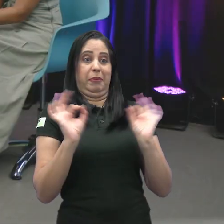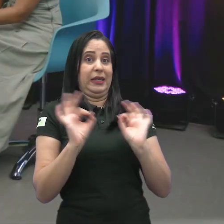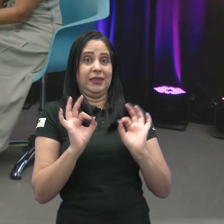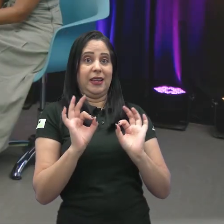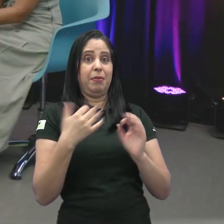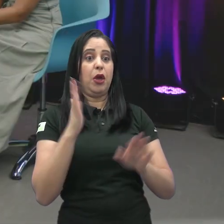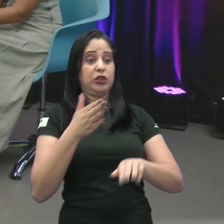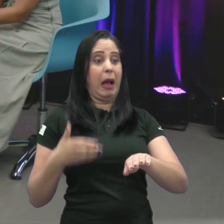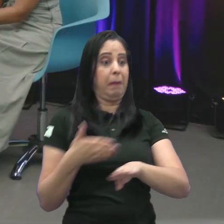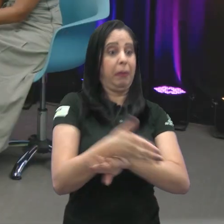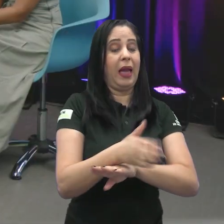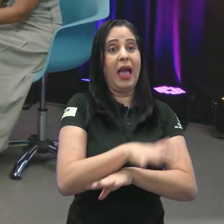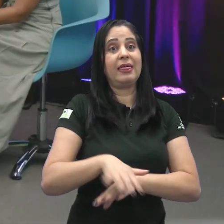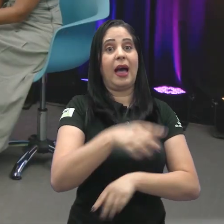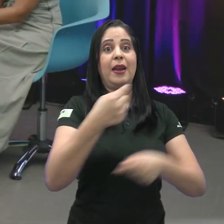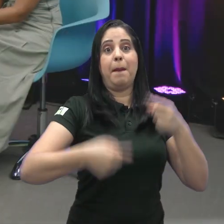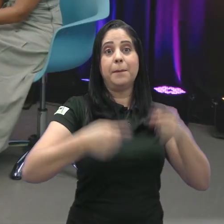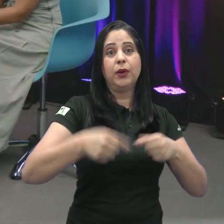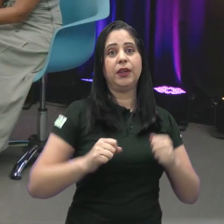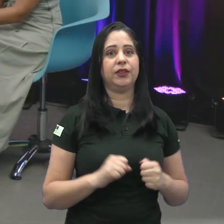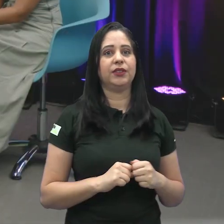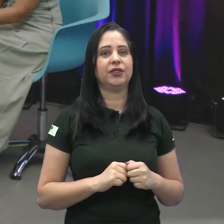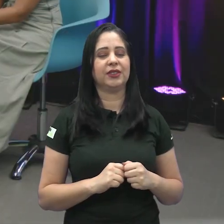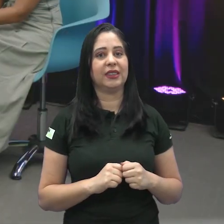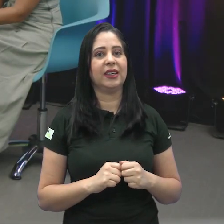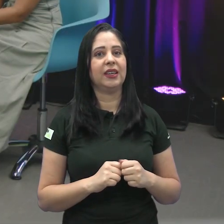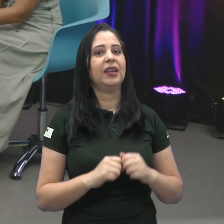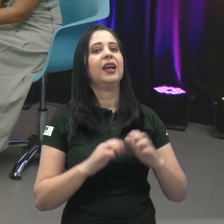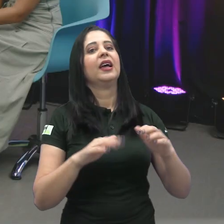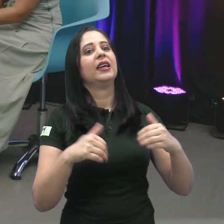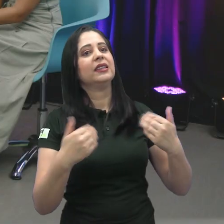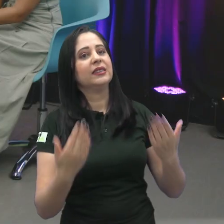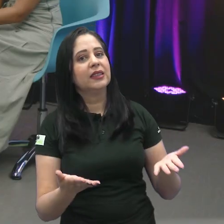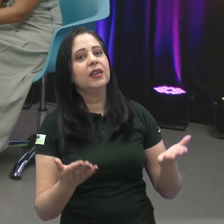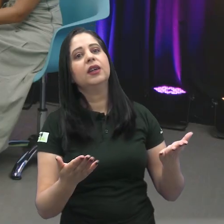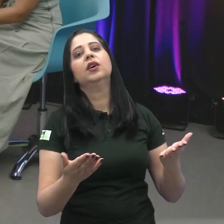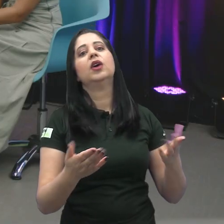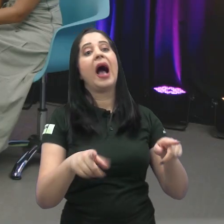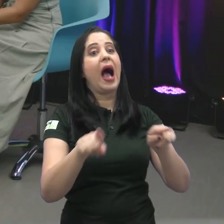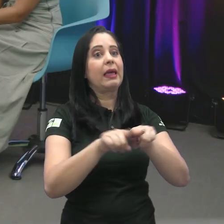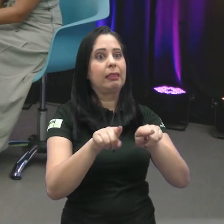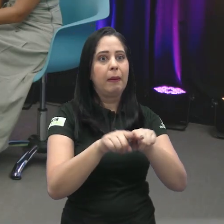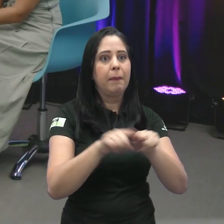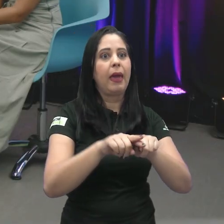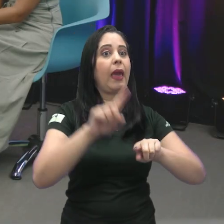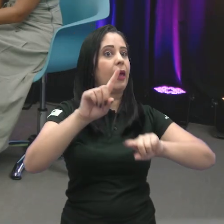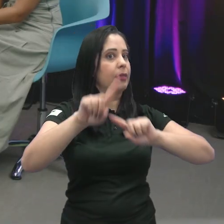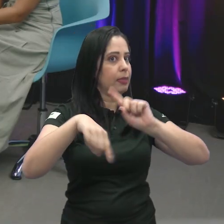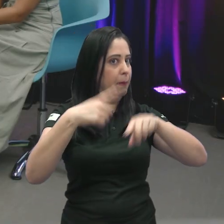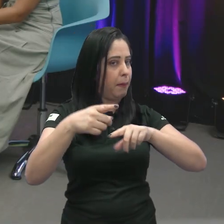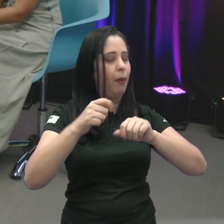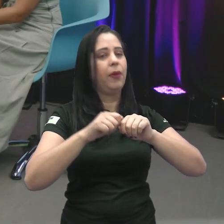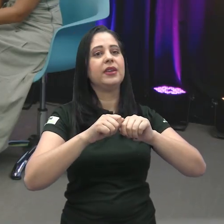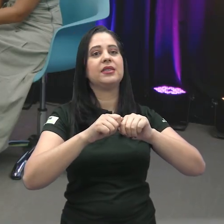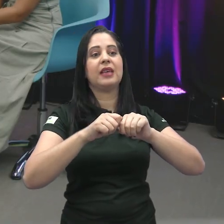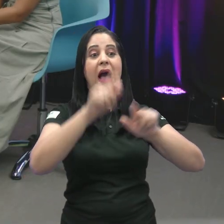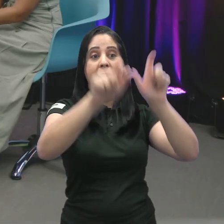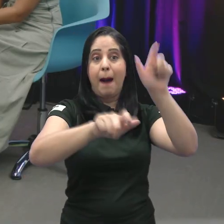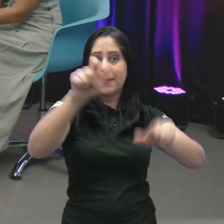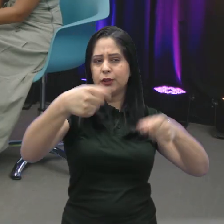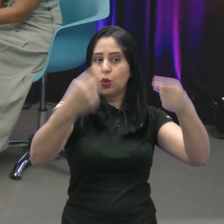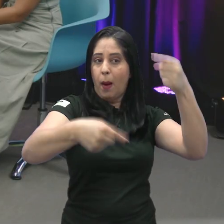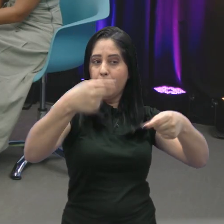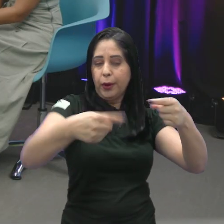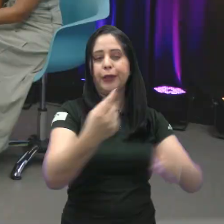você vê, você já está dentro. Daí começa a frequentar pessoas no seu comércio, começava a frequentar no meu comércio assessores de vereador na época,